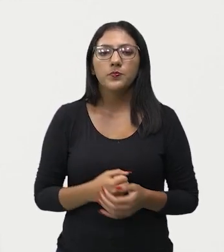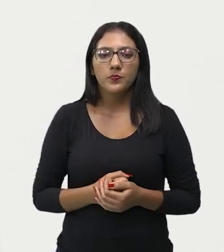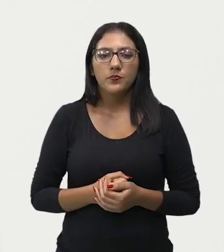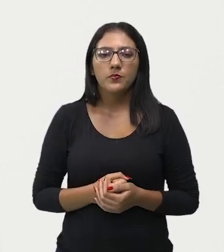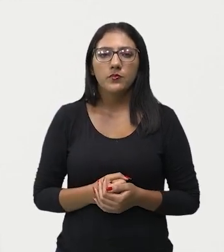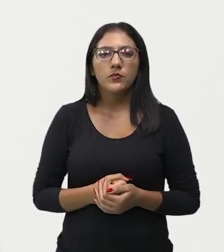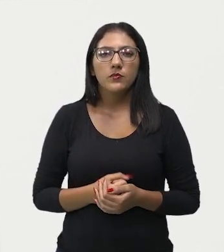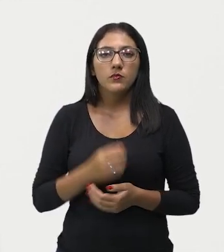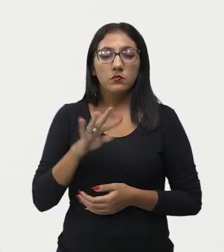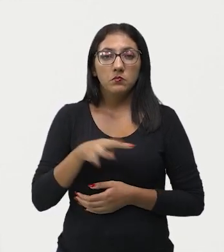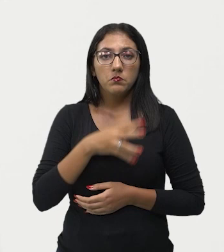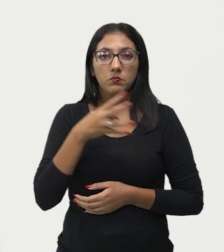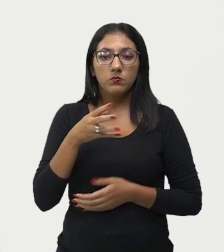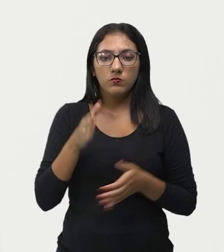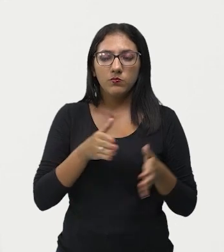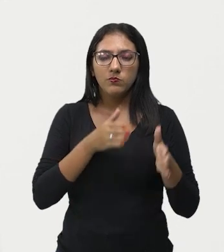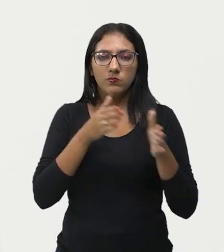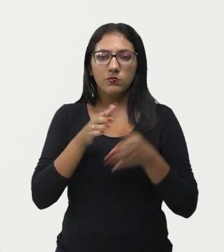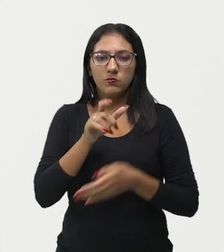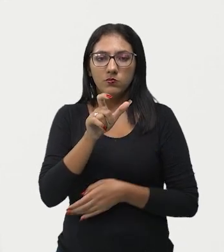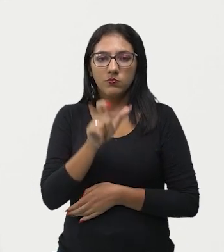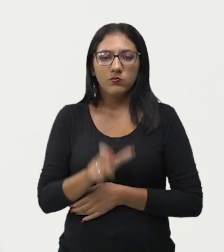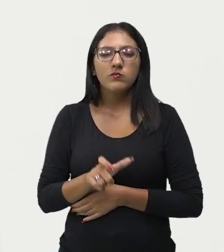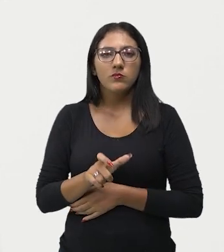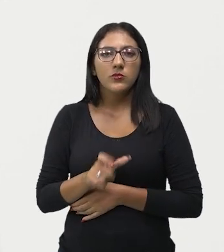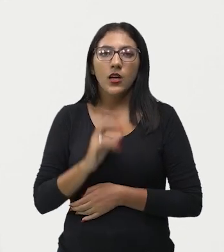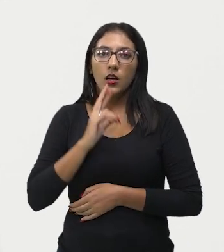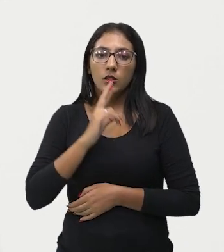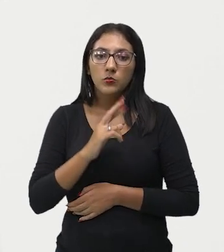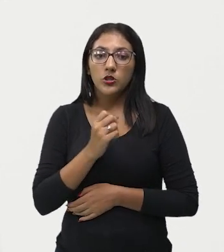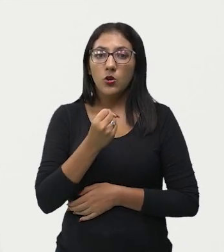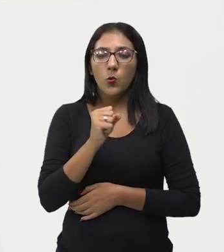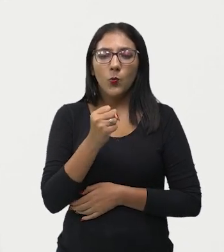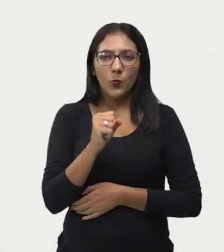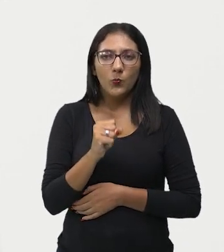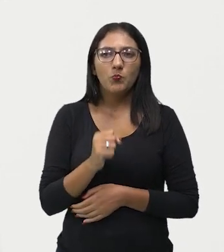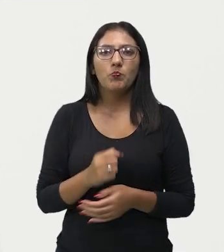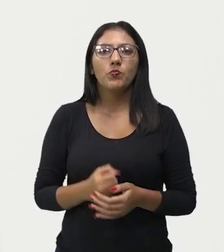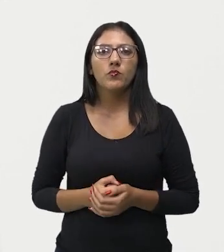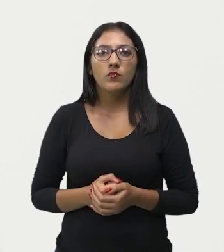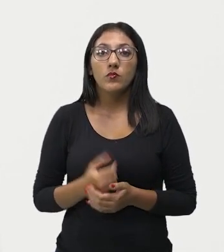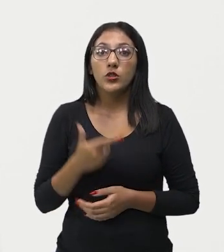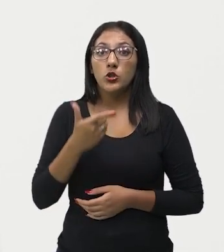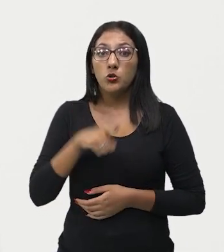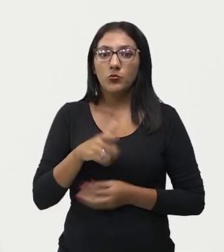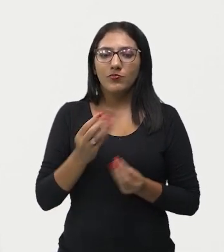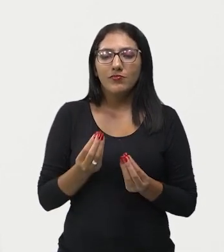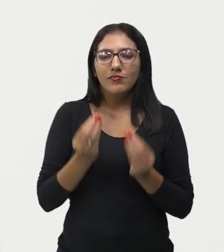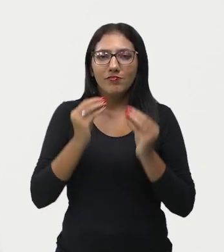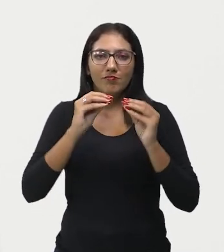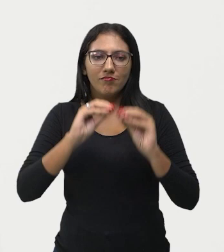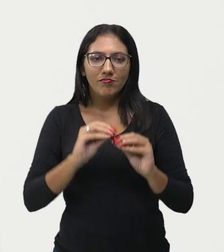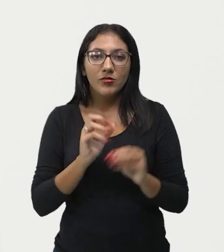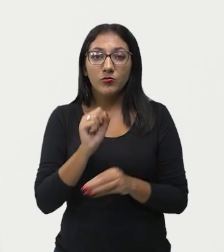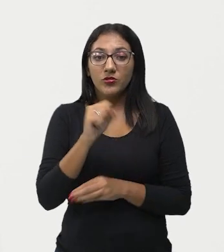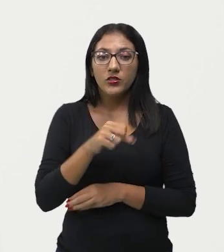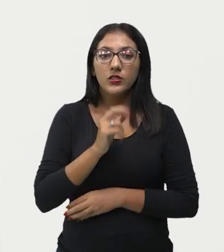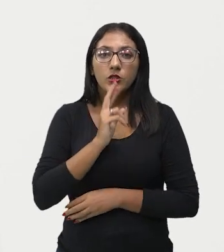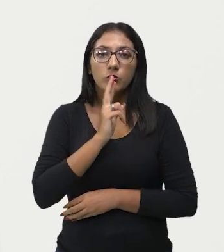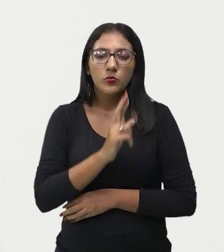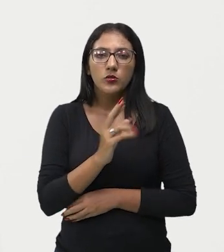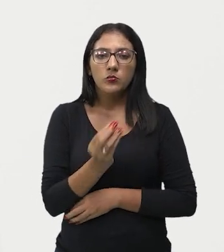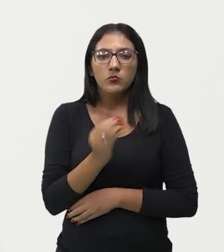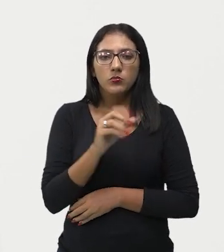absoluta, né, para a variável sim é 8. Então, a gente vai lá na nossa tabela e preenche aqui, ó,